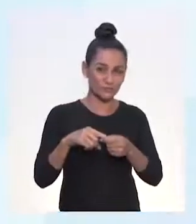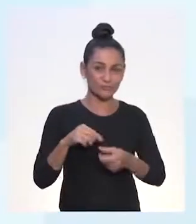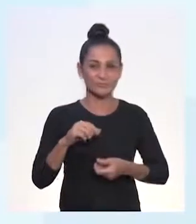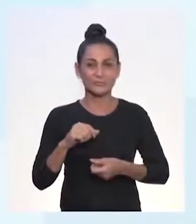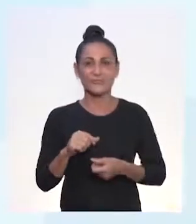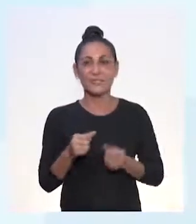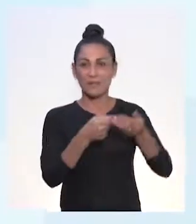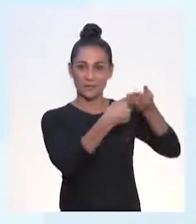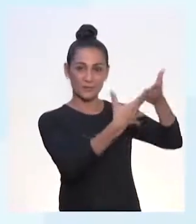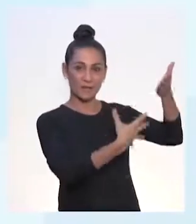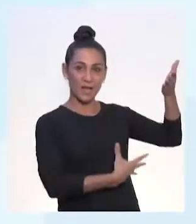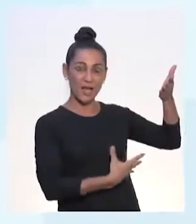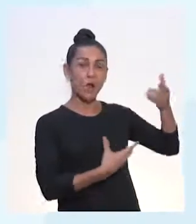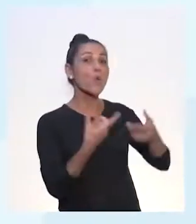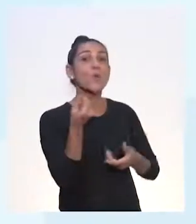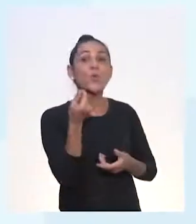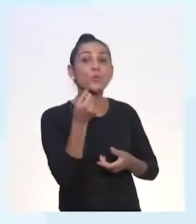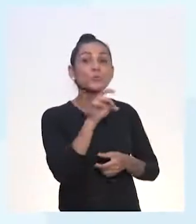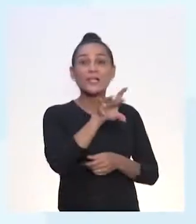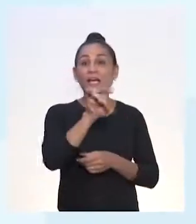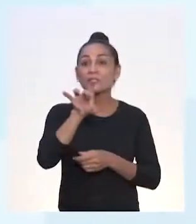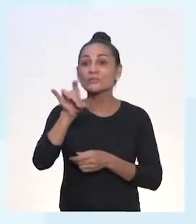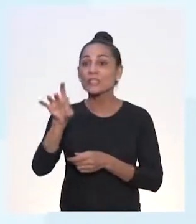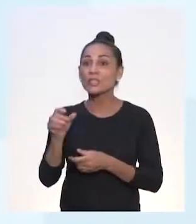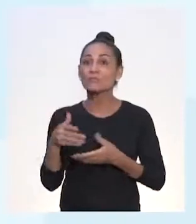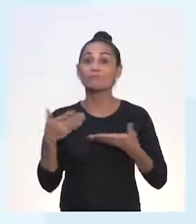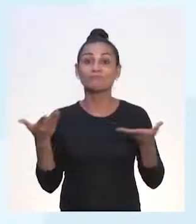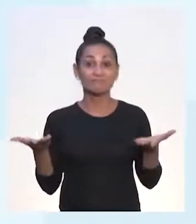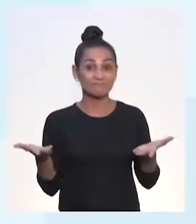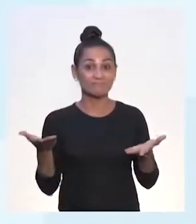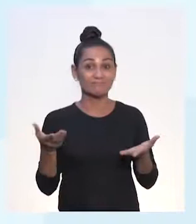aí no chat. Quanto custa cada um aí, tá bom?